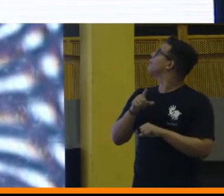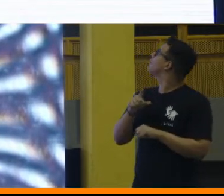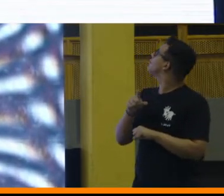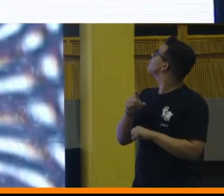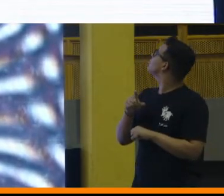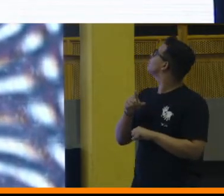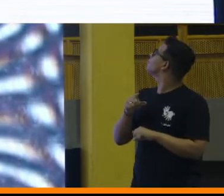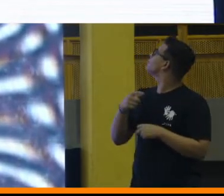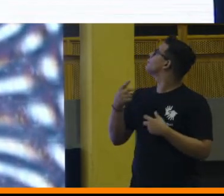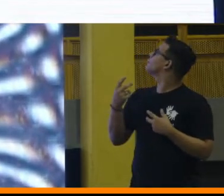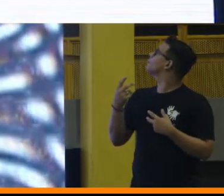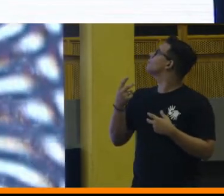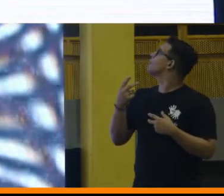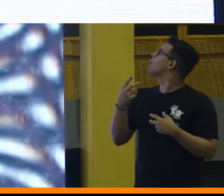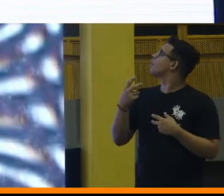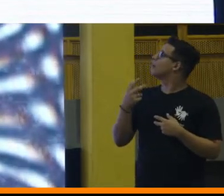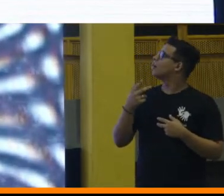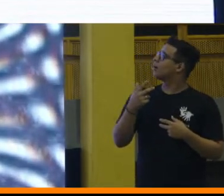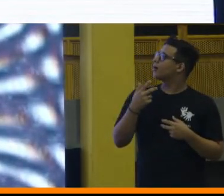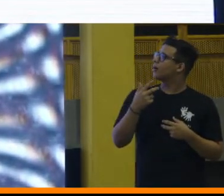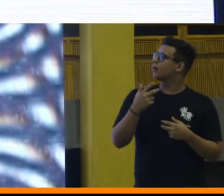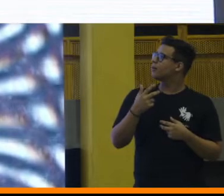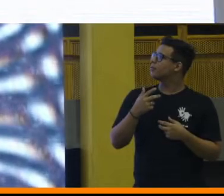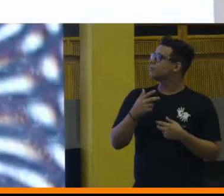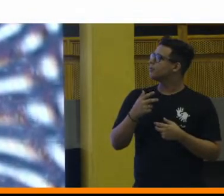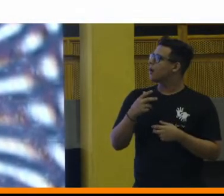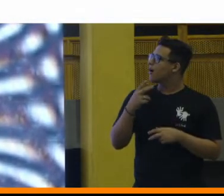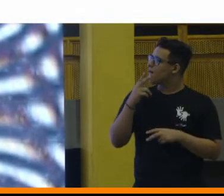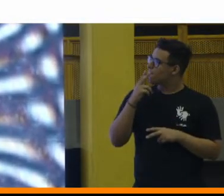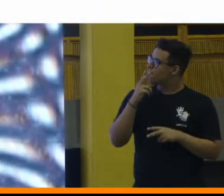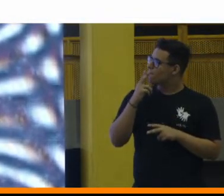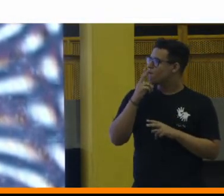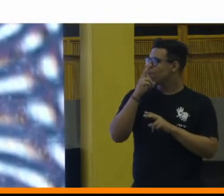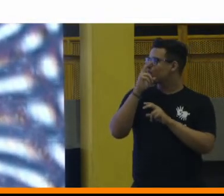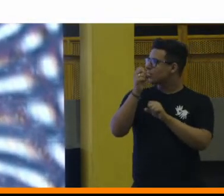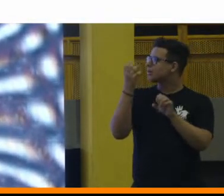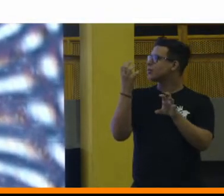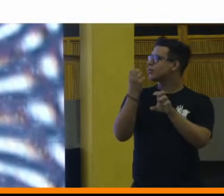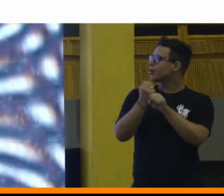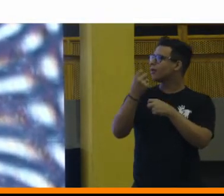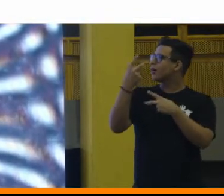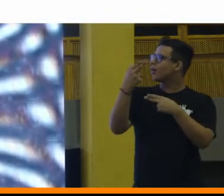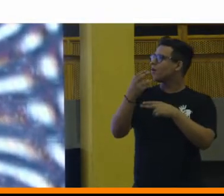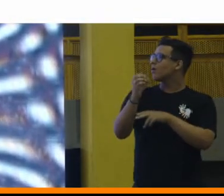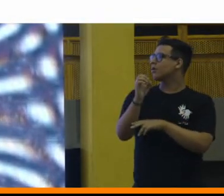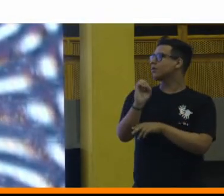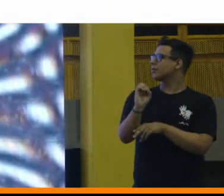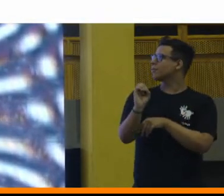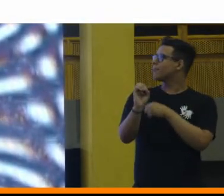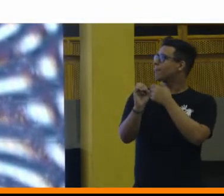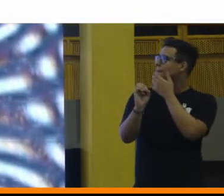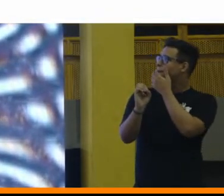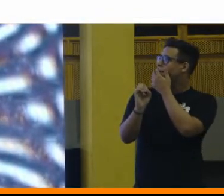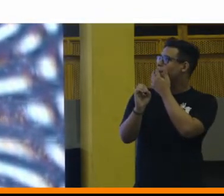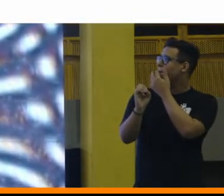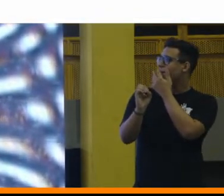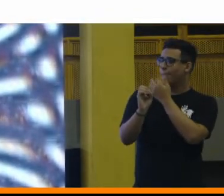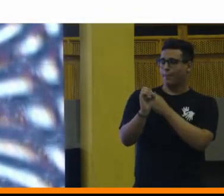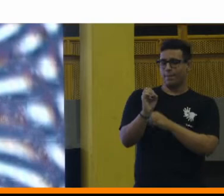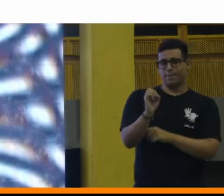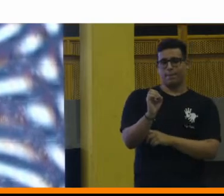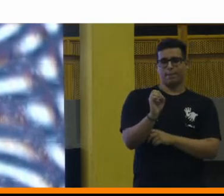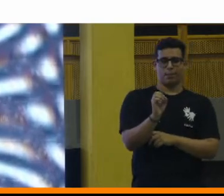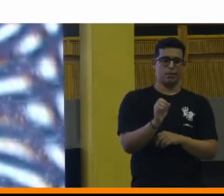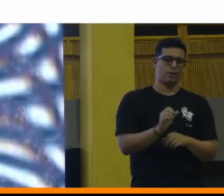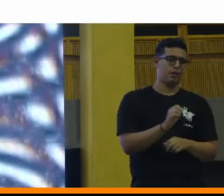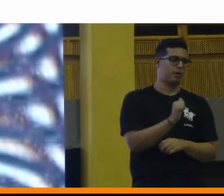olha, se a força resultante for igual a zero, só tem um jeito. A aceleração